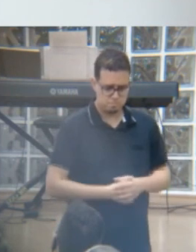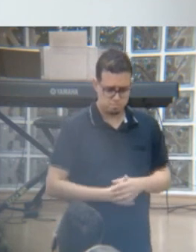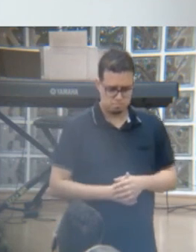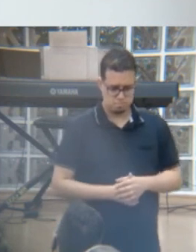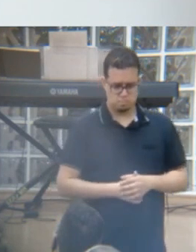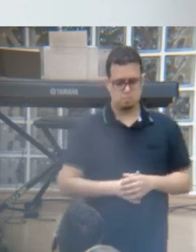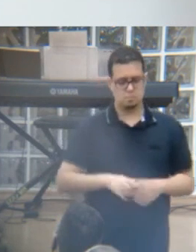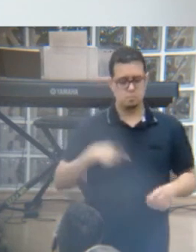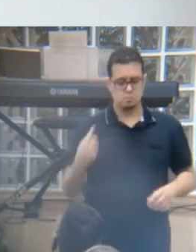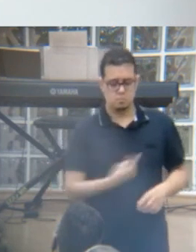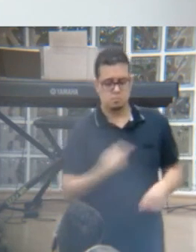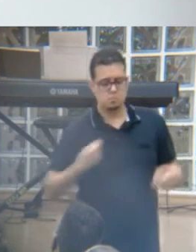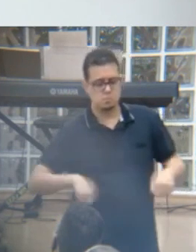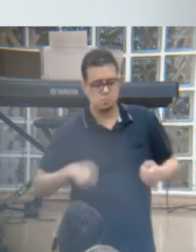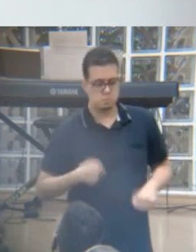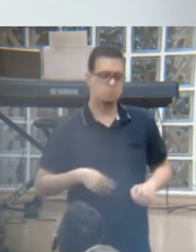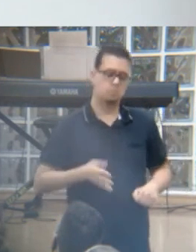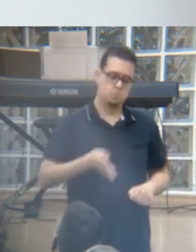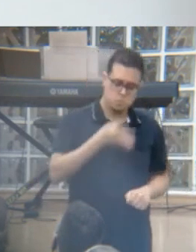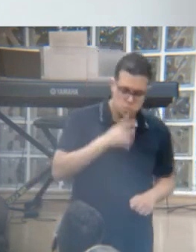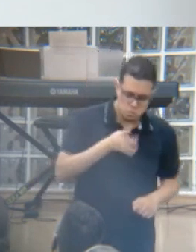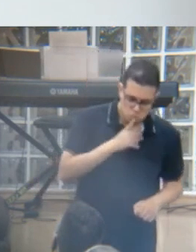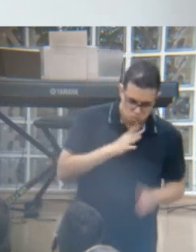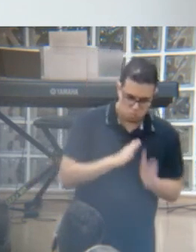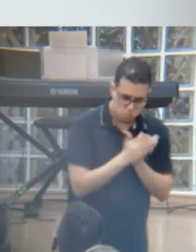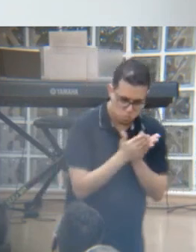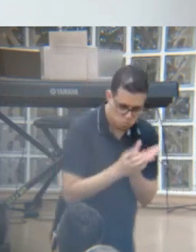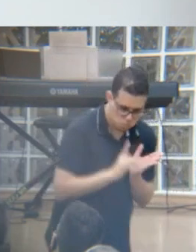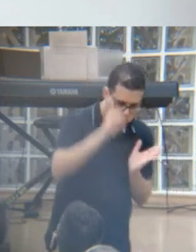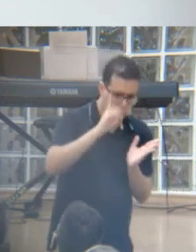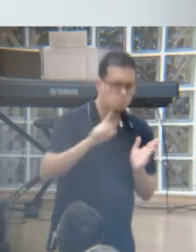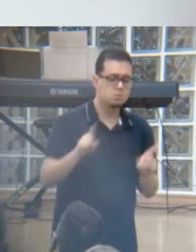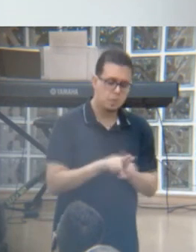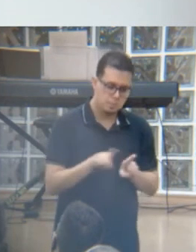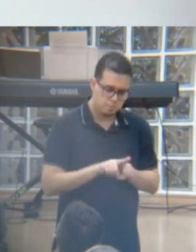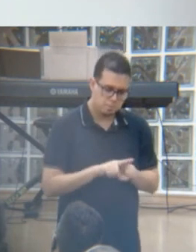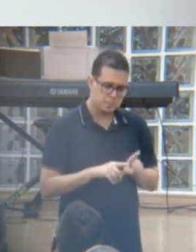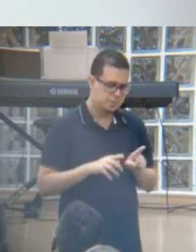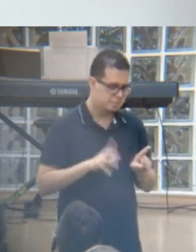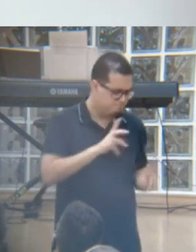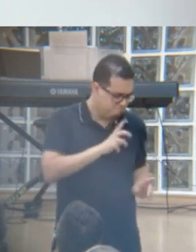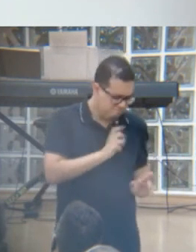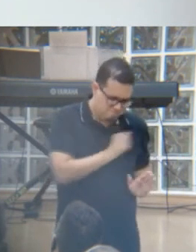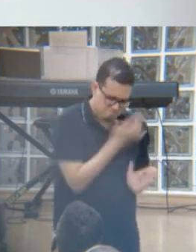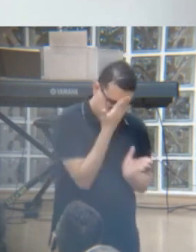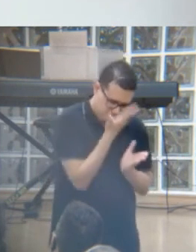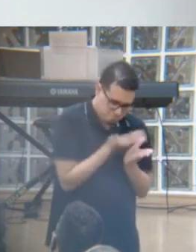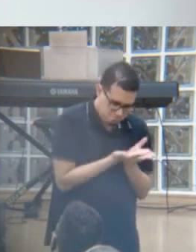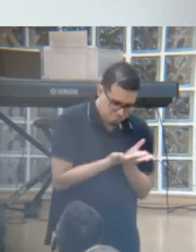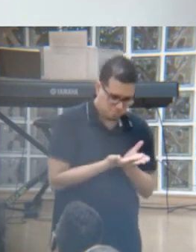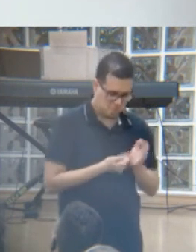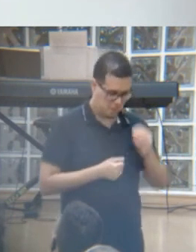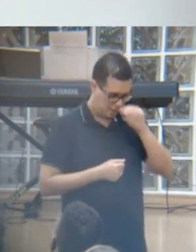Devemos não apenas conhecer, mas nos apegarmos a ela. Crer. A crise é